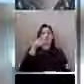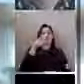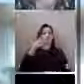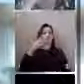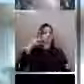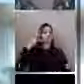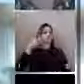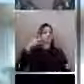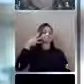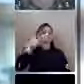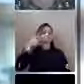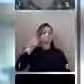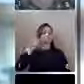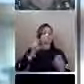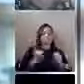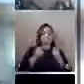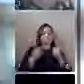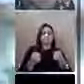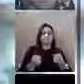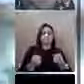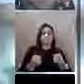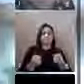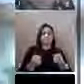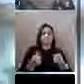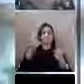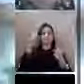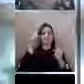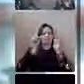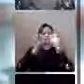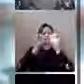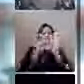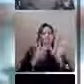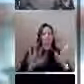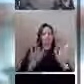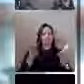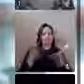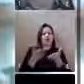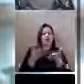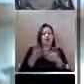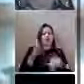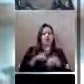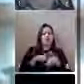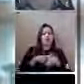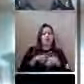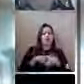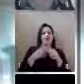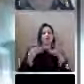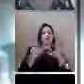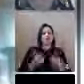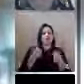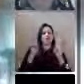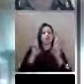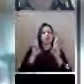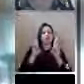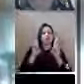e vamos falar do meu coração. Que Deus te abençoe nesta hora. Vamos torcer aqui para que